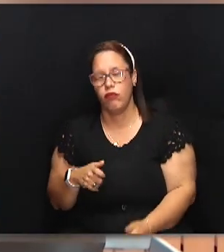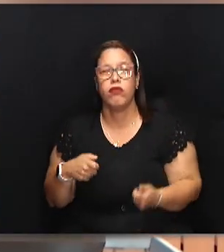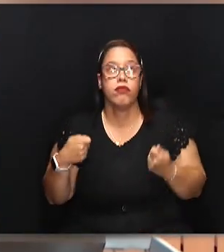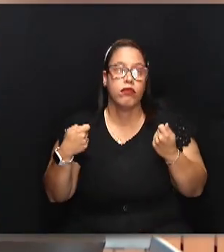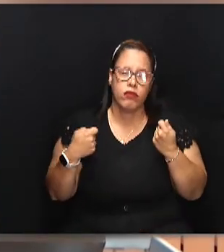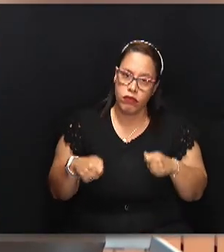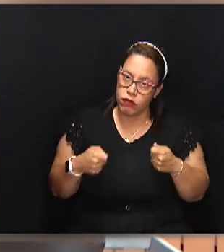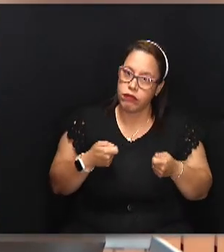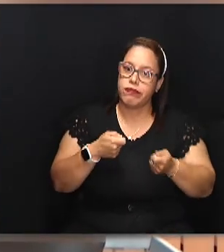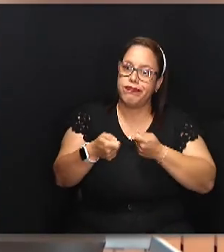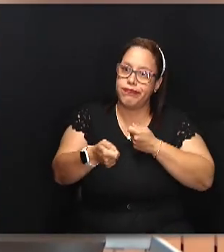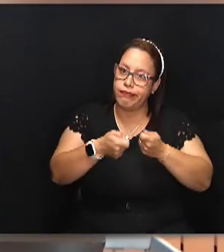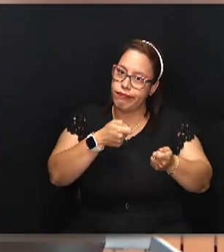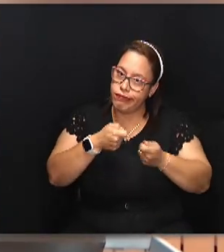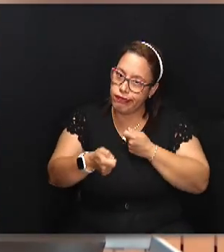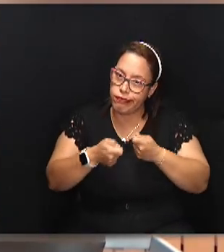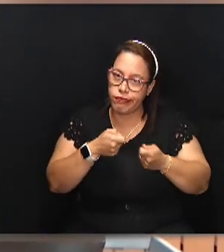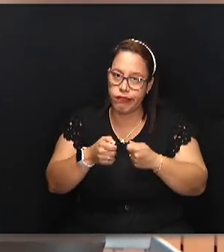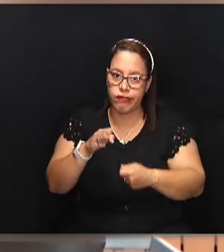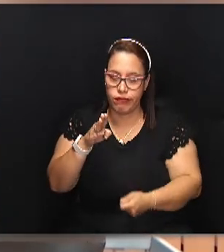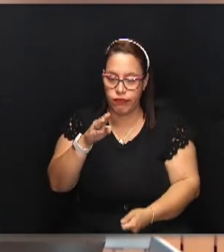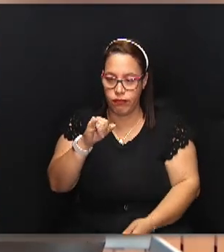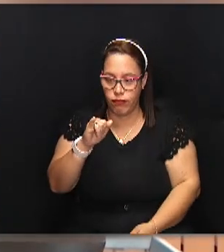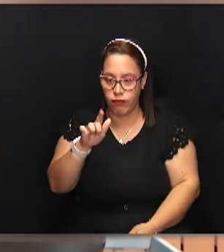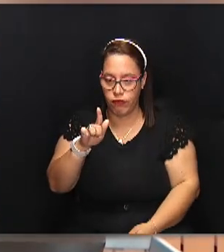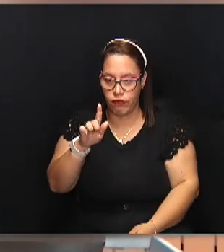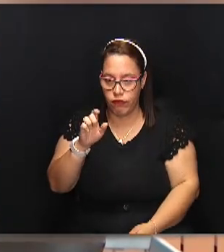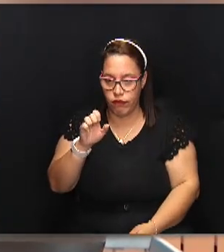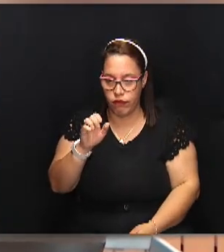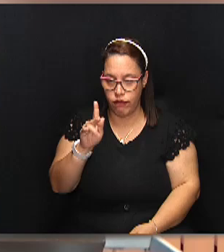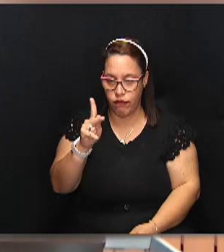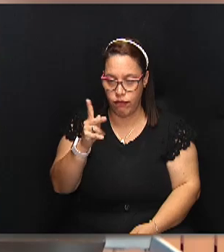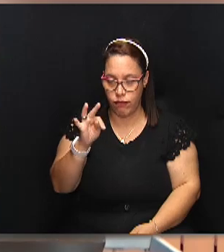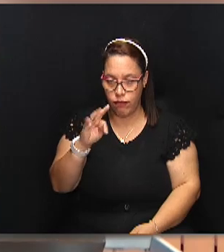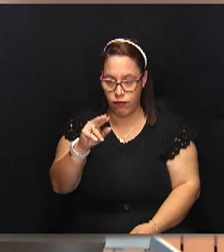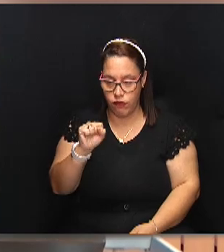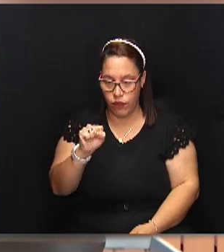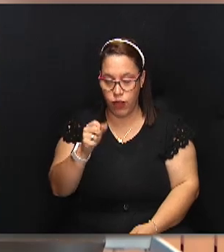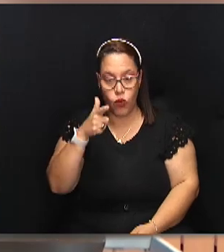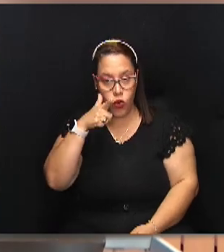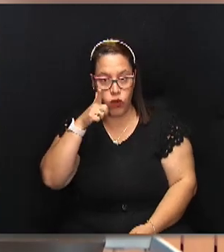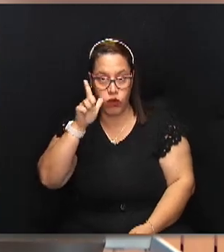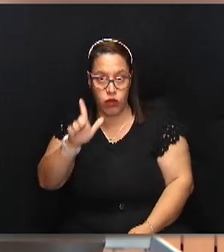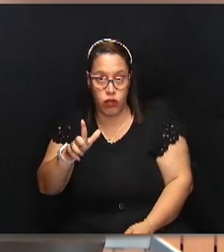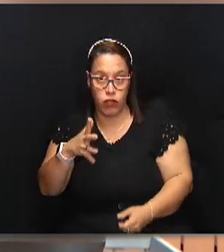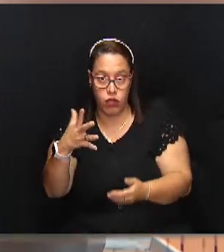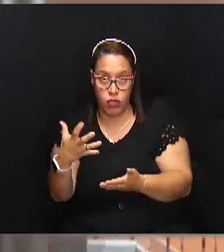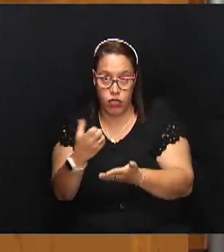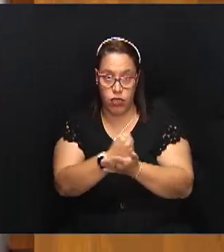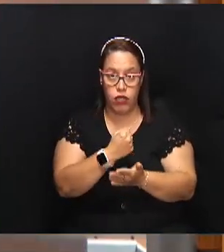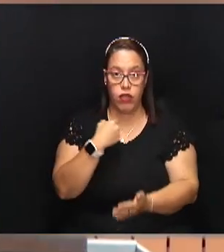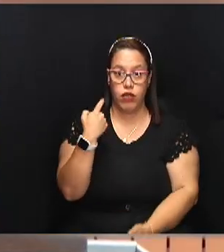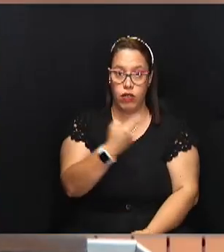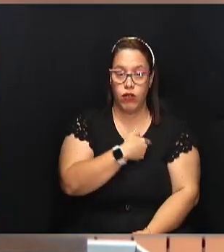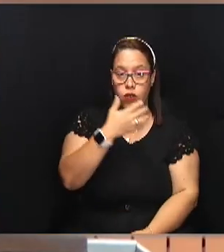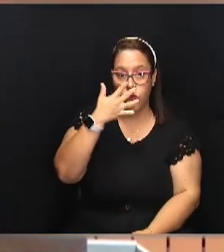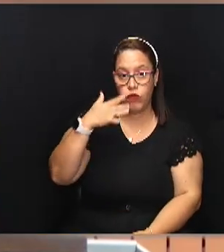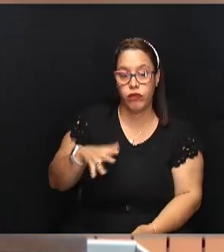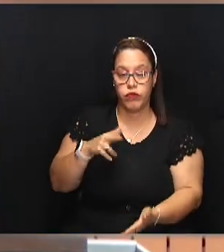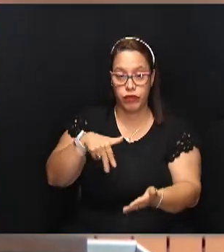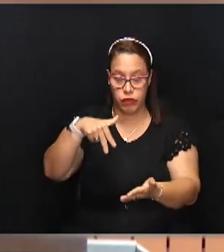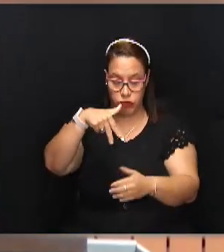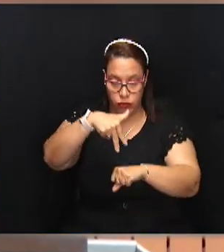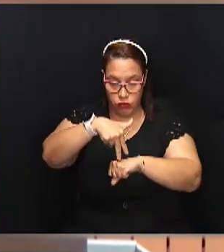haja regulamentação das Big Techs, porque só assim a gente vai conseguir salvar nossas crianças. Eu vim aqui